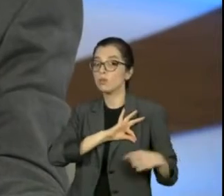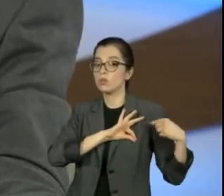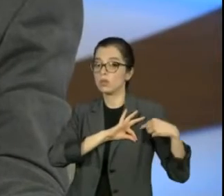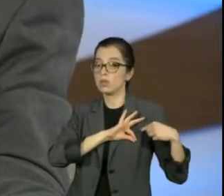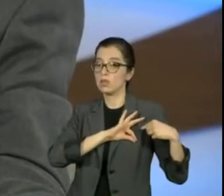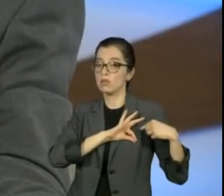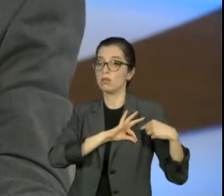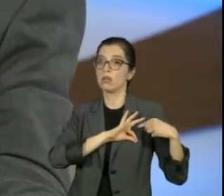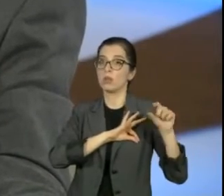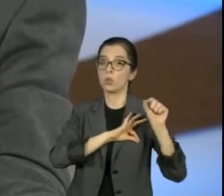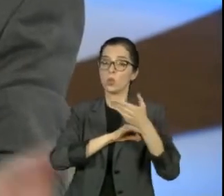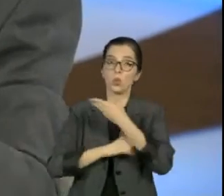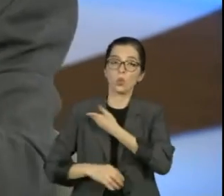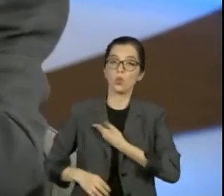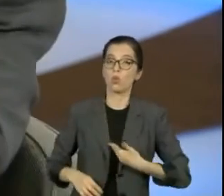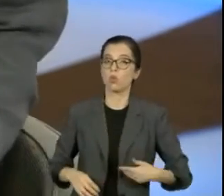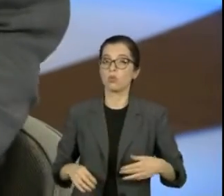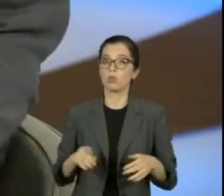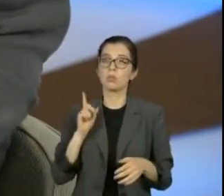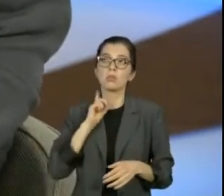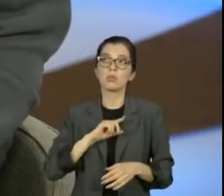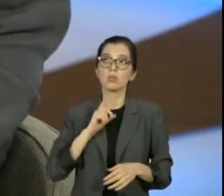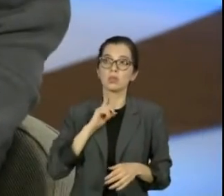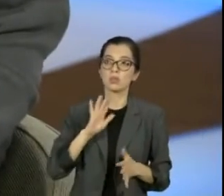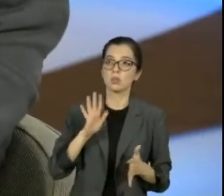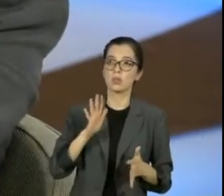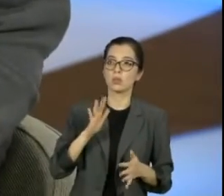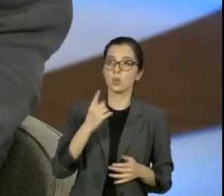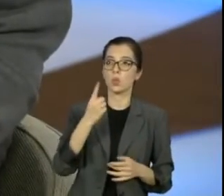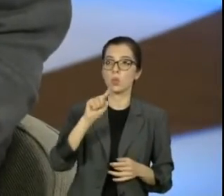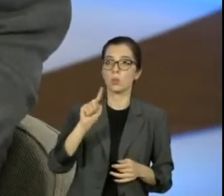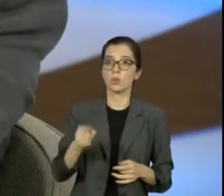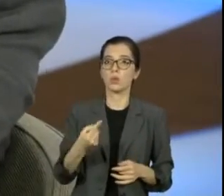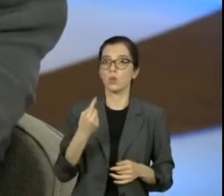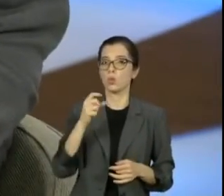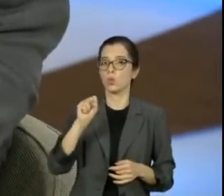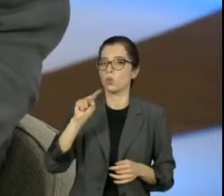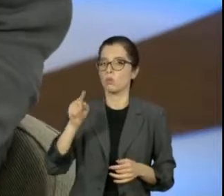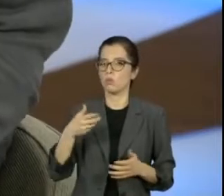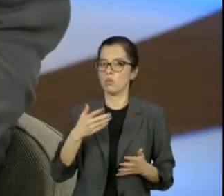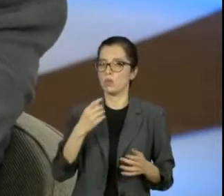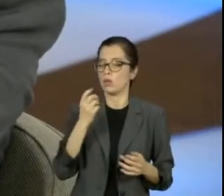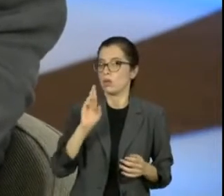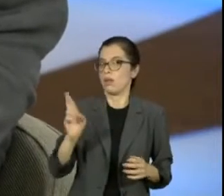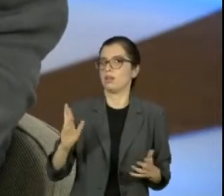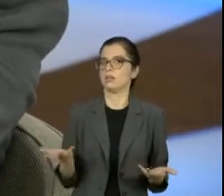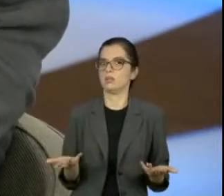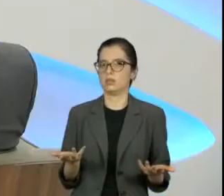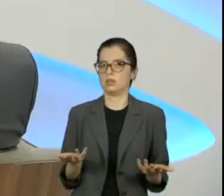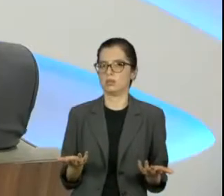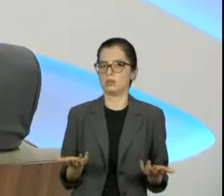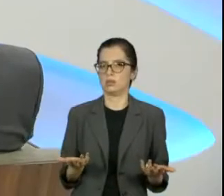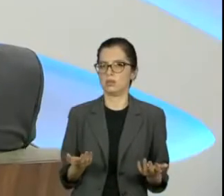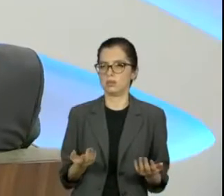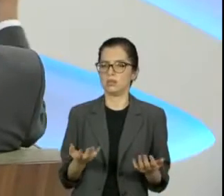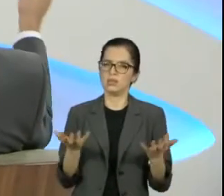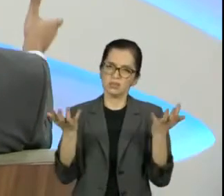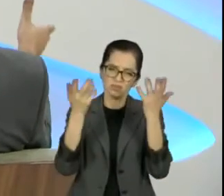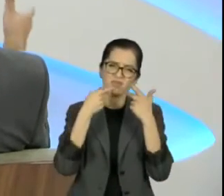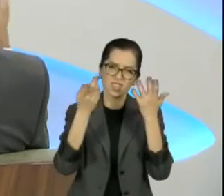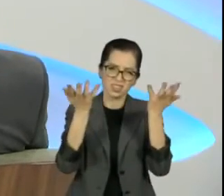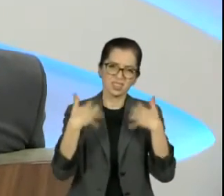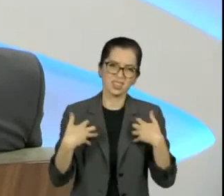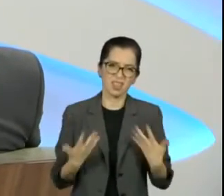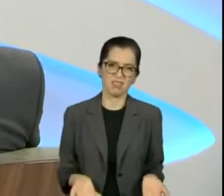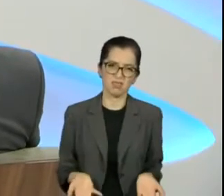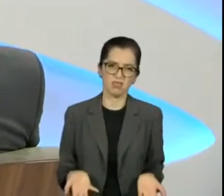reais. Então, nós temos que caminhar com coisa séria. É verba pública? Você é contra? Sou. Então, a empresa